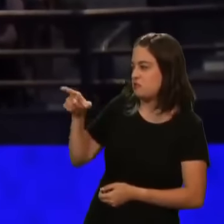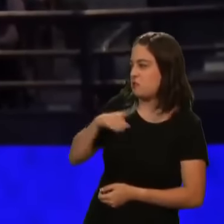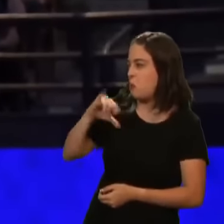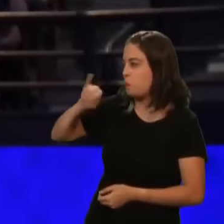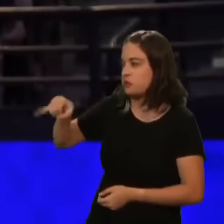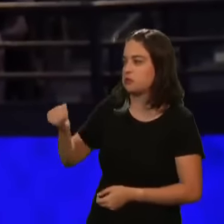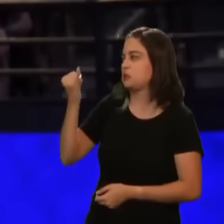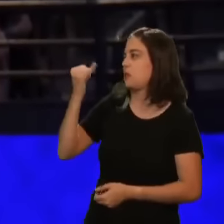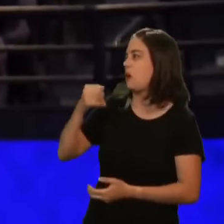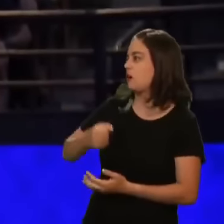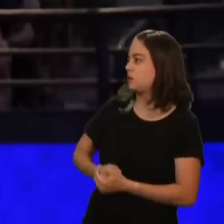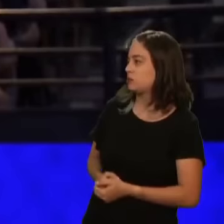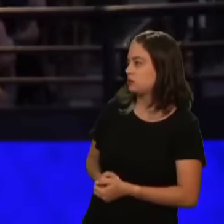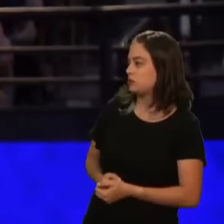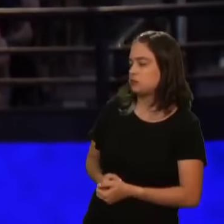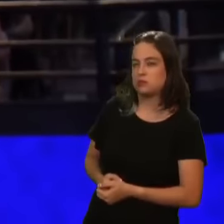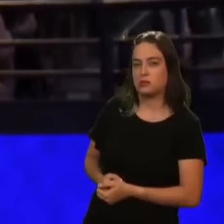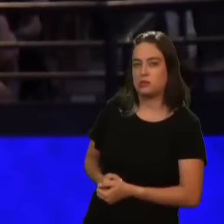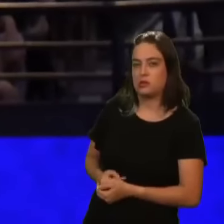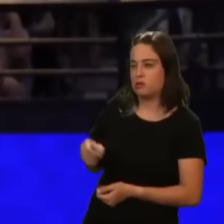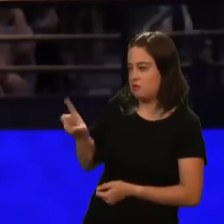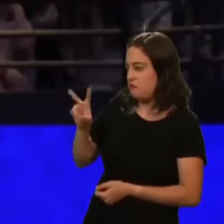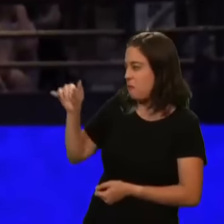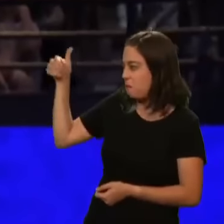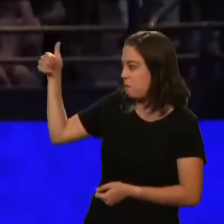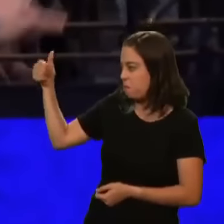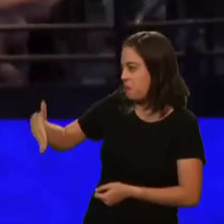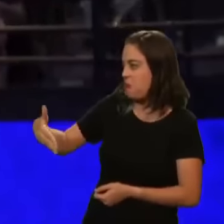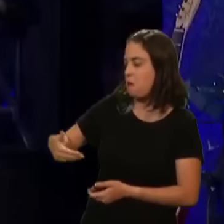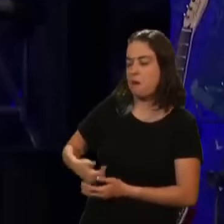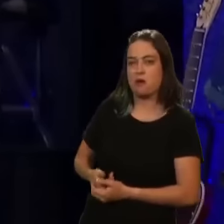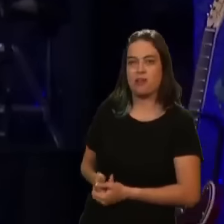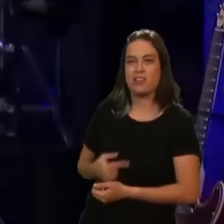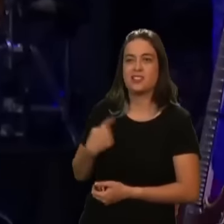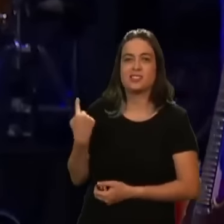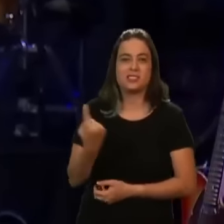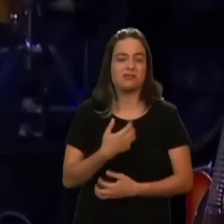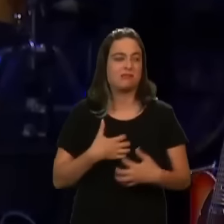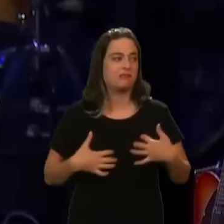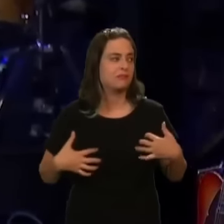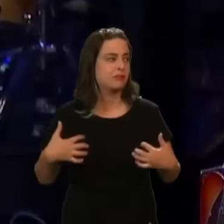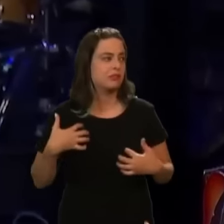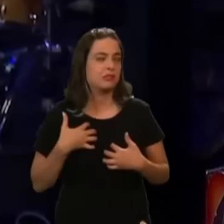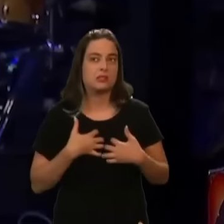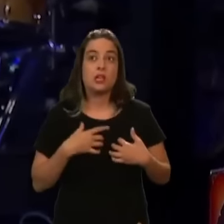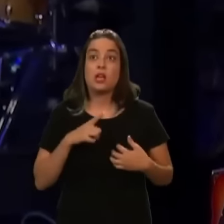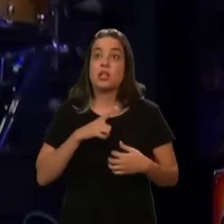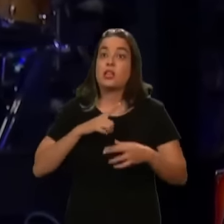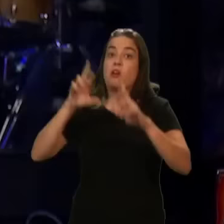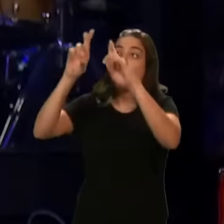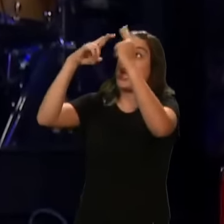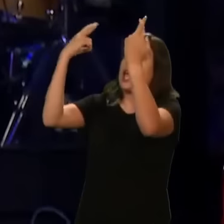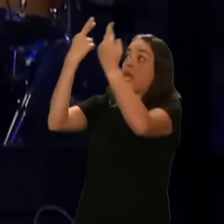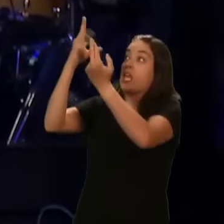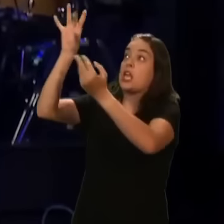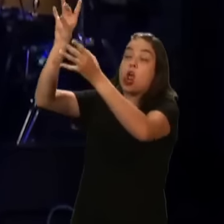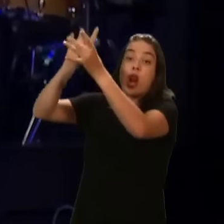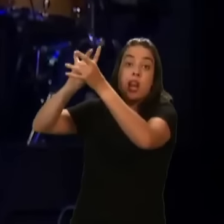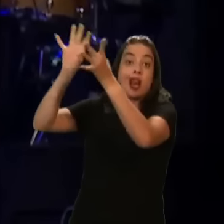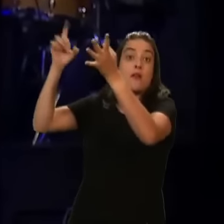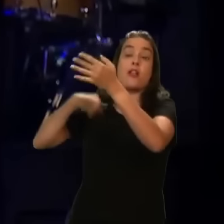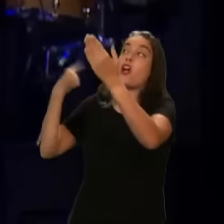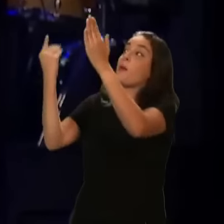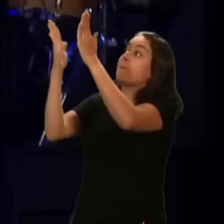boi. Quero que você está muito pior. Aí nós ficamos com o reino de Deus todinho à nossa disposição. E o que, que a gente